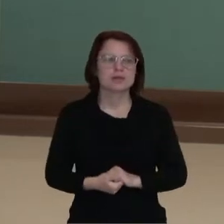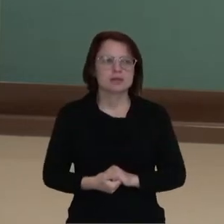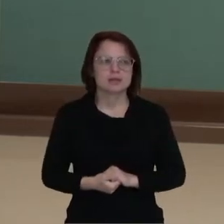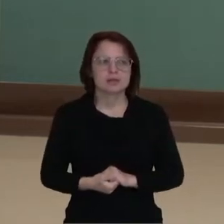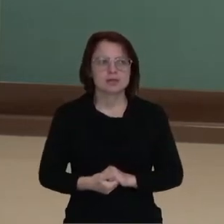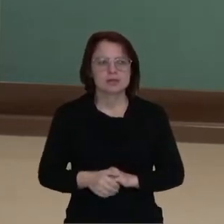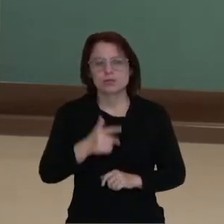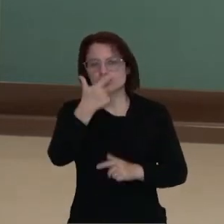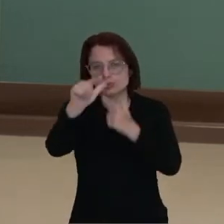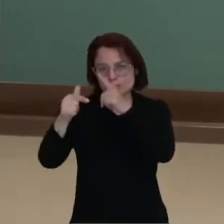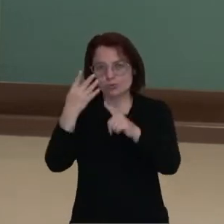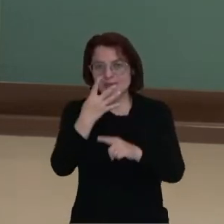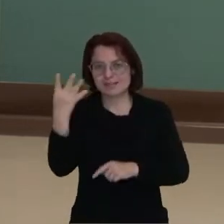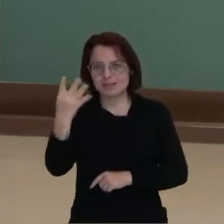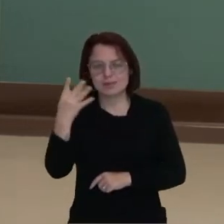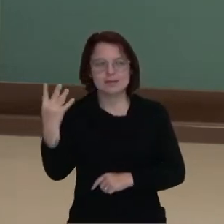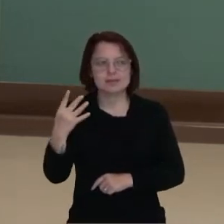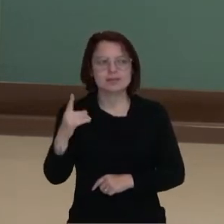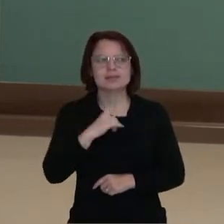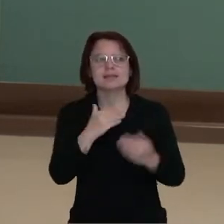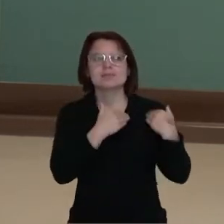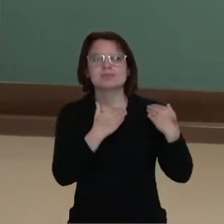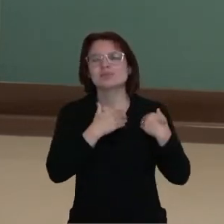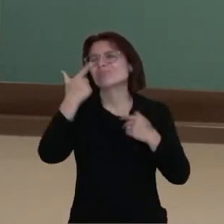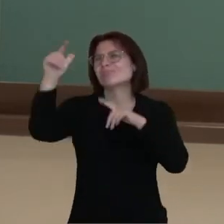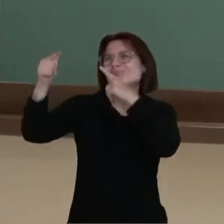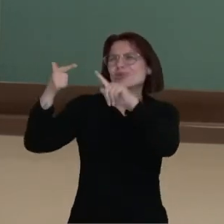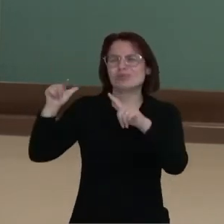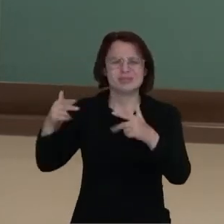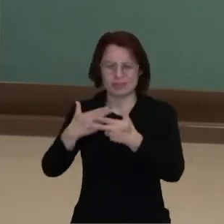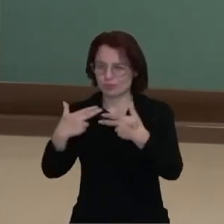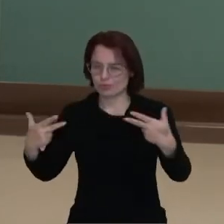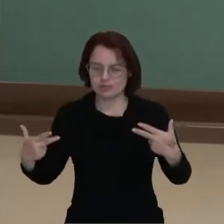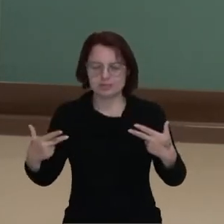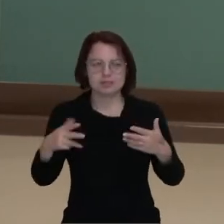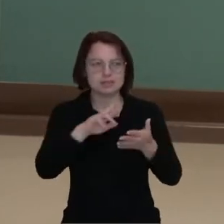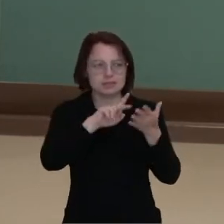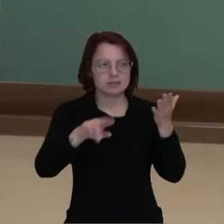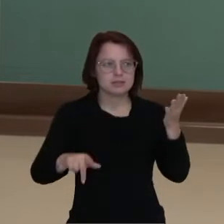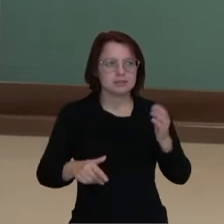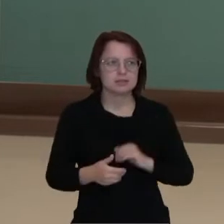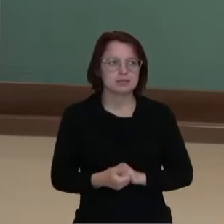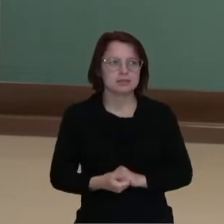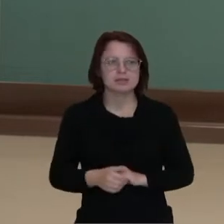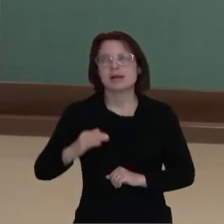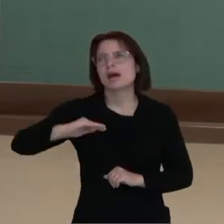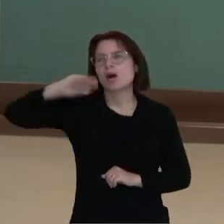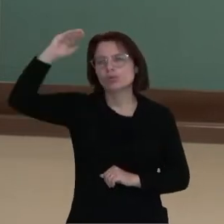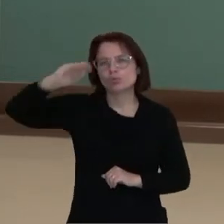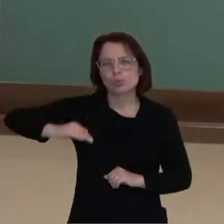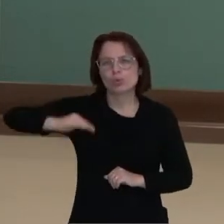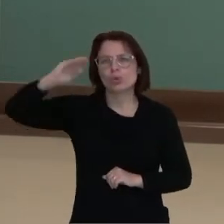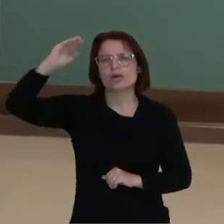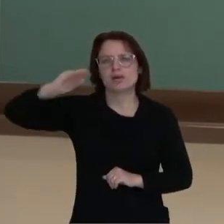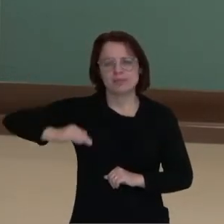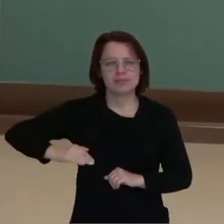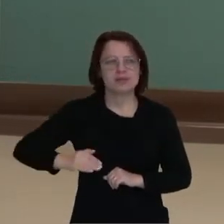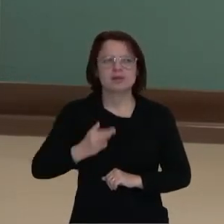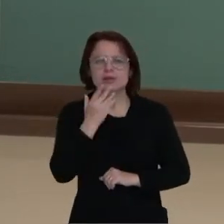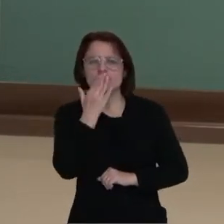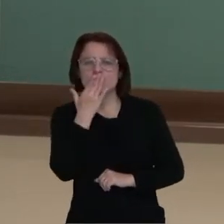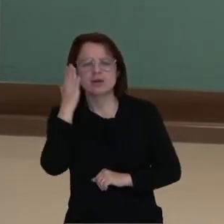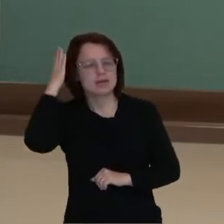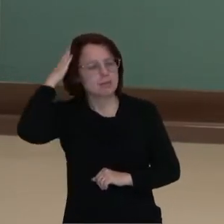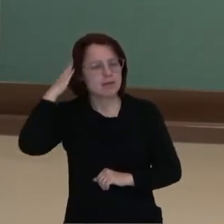44 cromossomos, eles são responsáveis pelas outras características. A altura, a cor